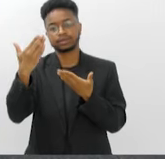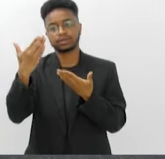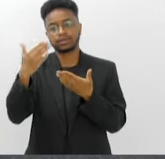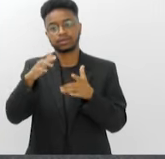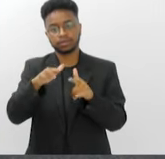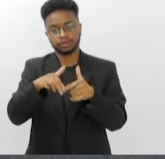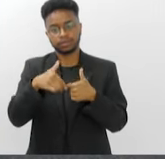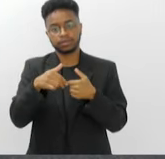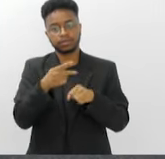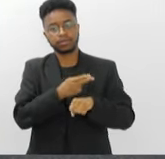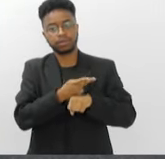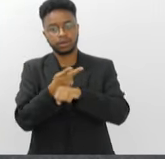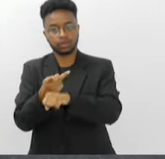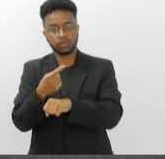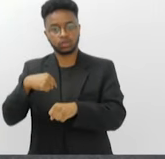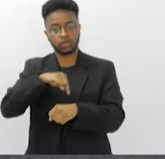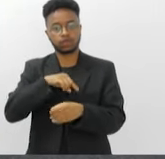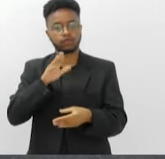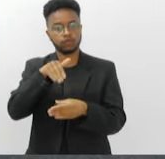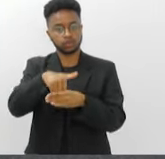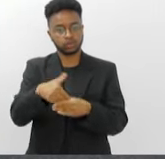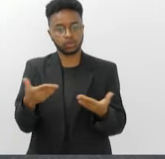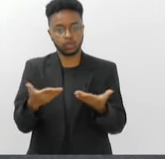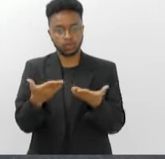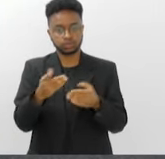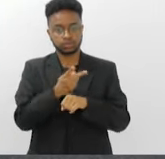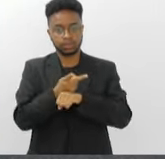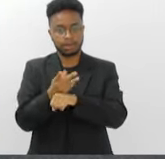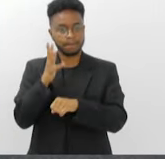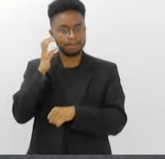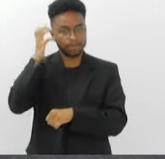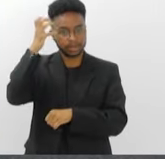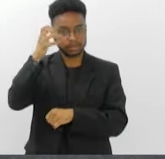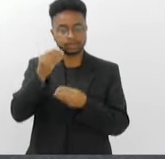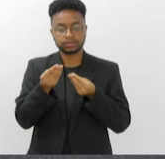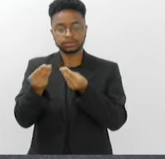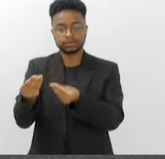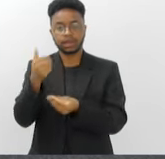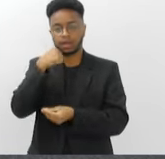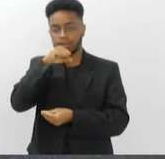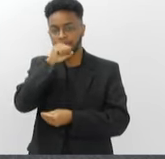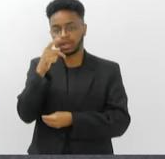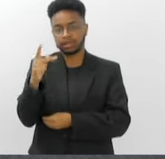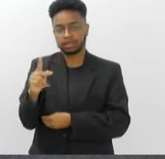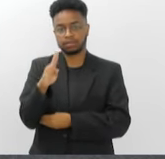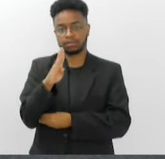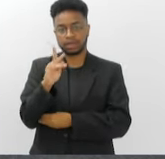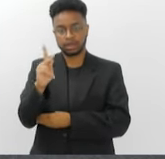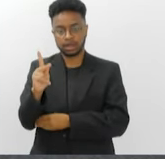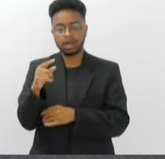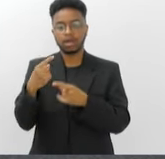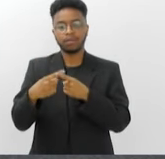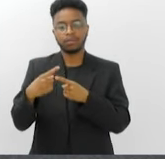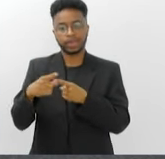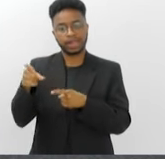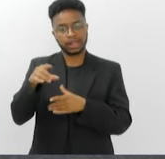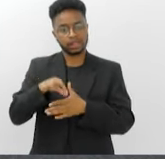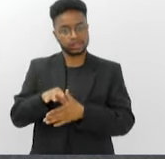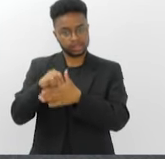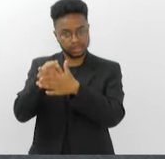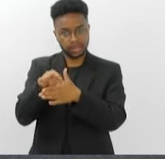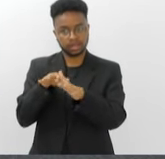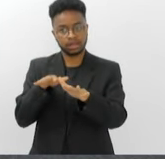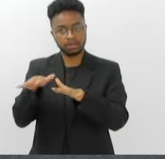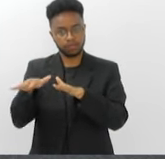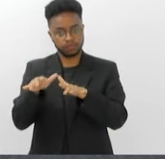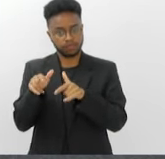a premiação que votamos hoje, Marielle Franco, para a mãe de BK. Porque atrás desse grande líder em